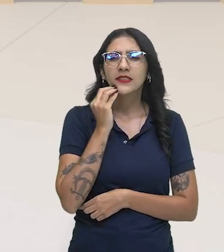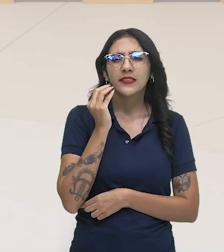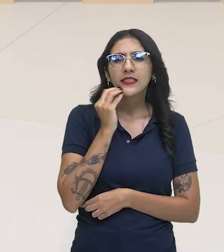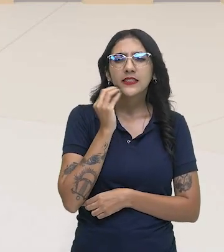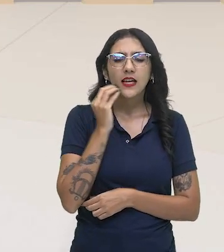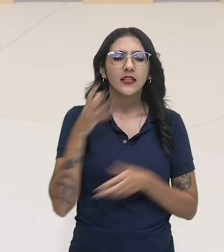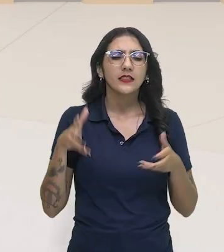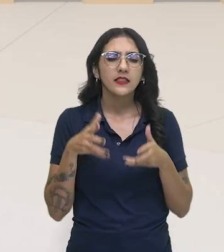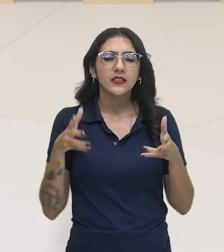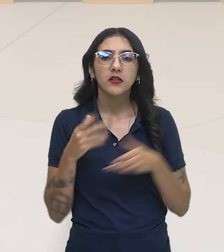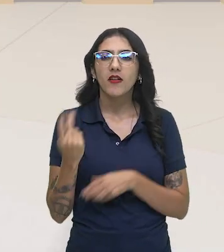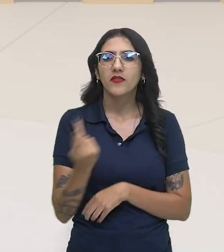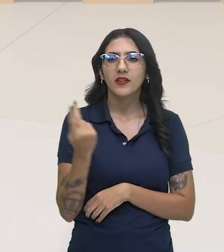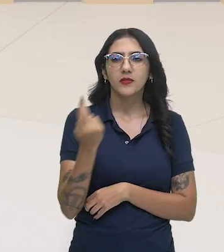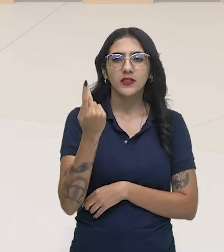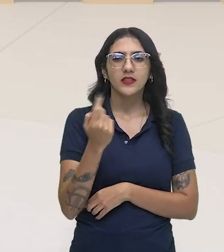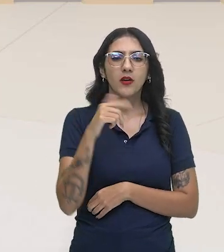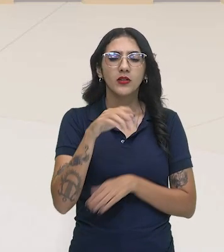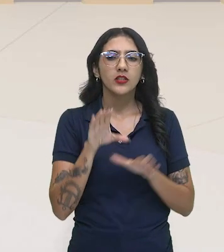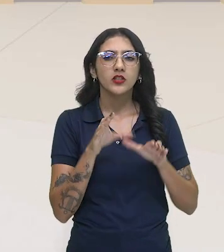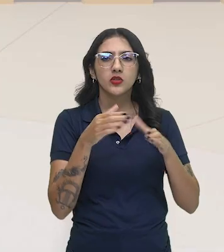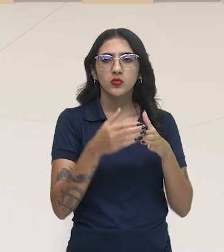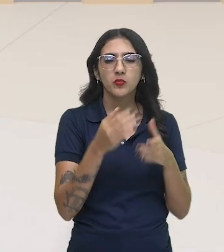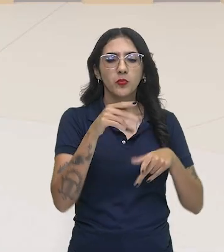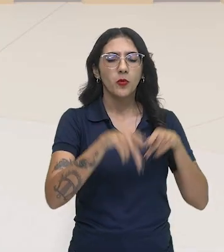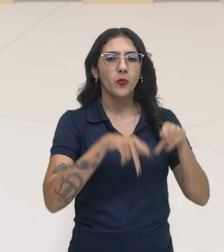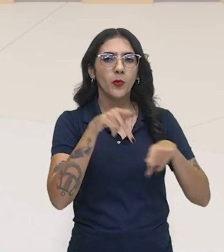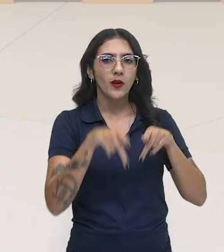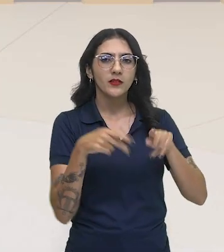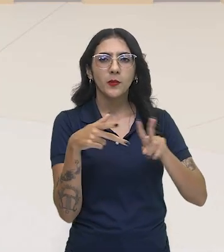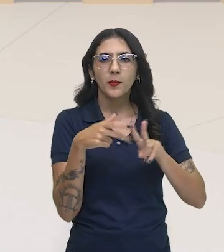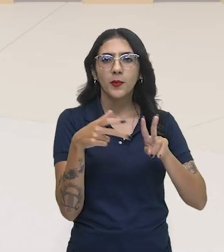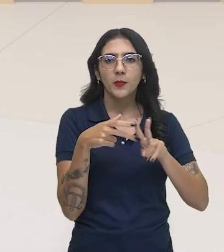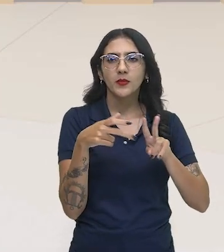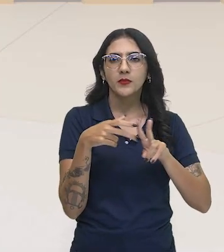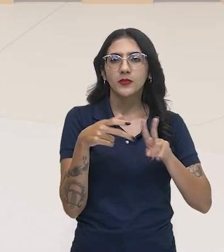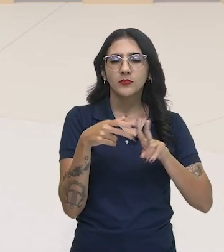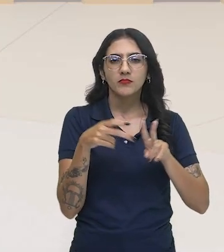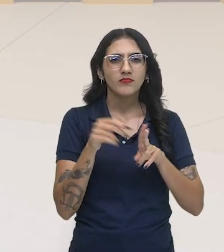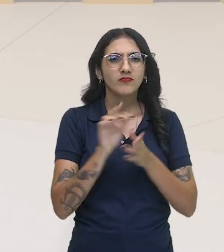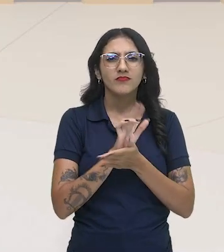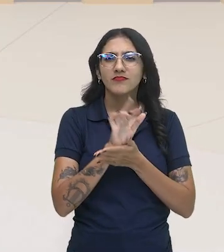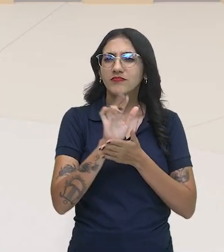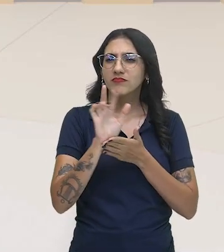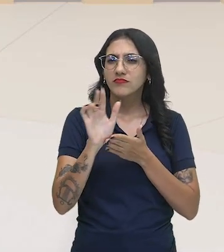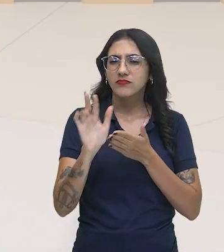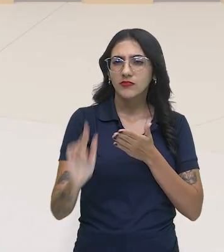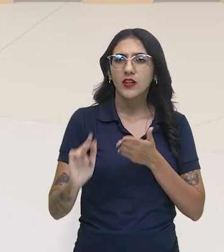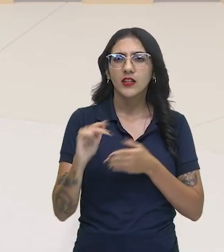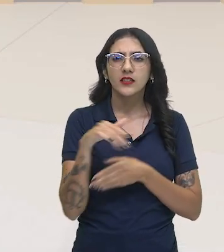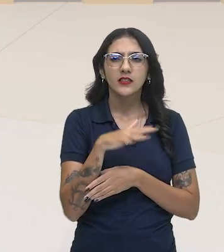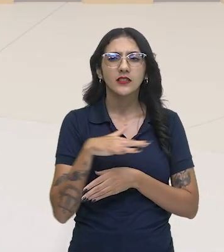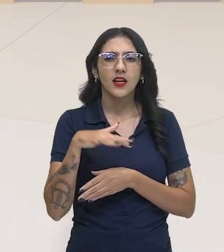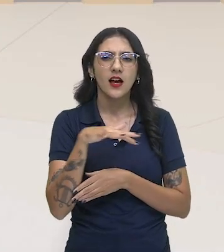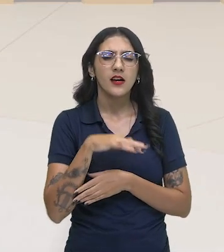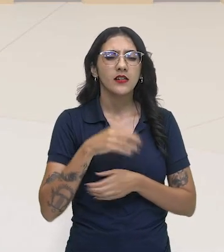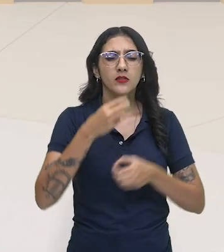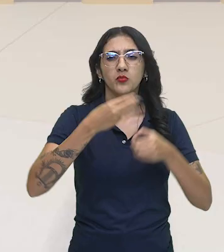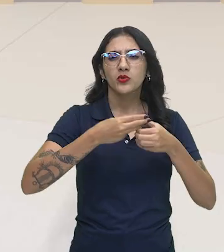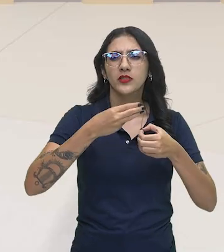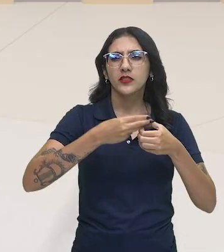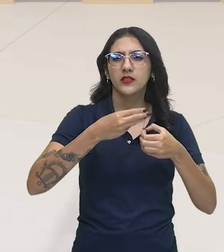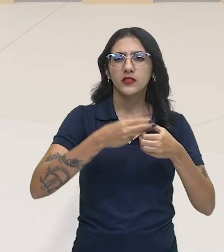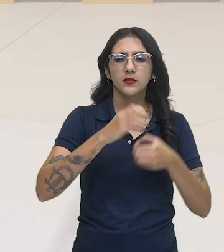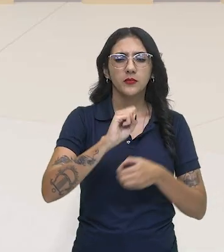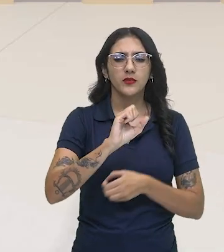o povo erequeno, o povo tucano, os Baniwa, né? Os Curipaco, tudo ali na região de São Gabriel da Cachoeira,